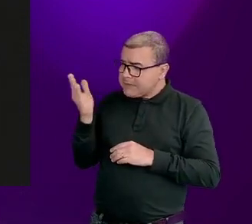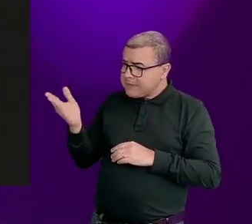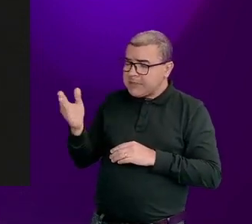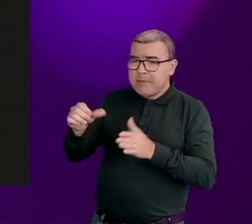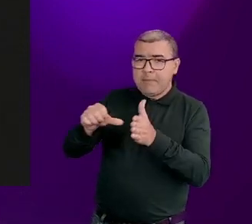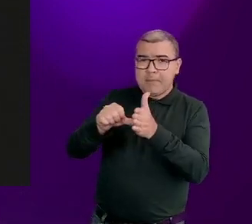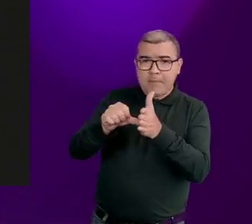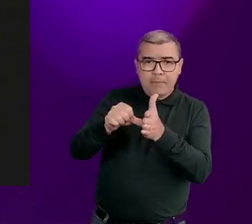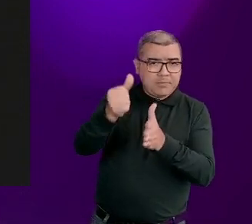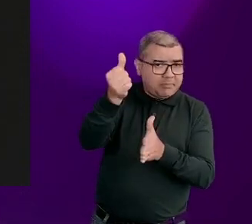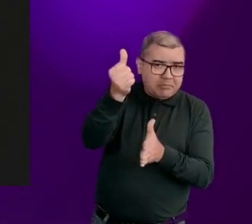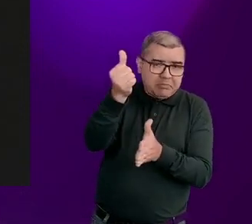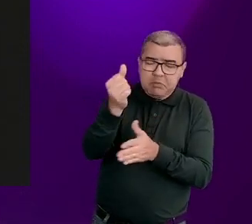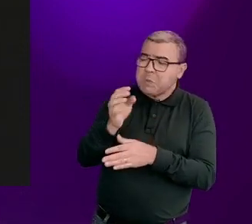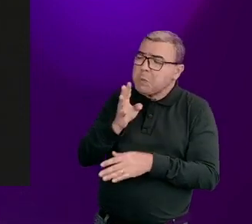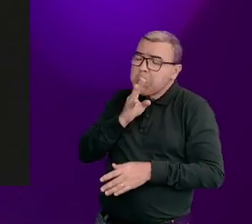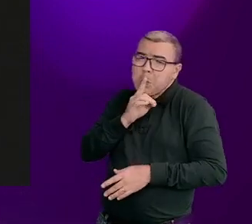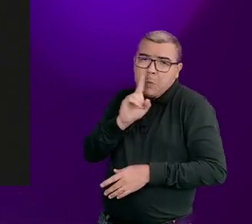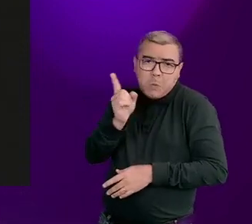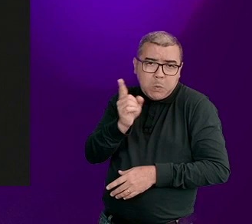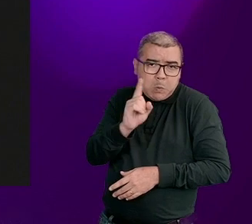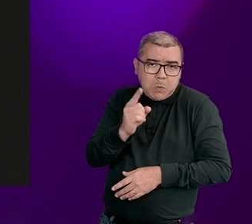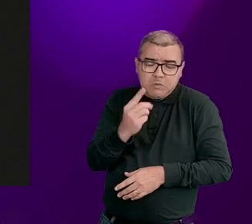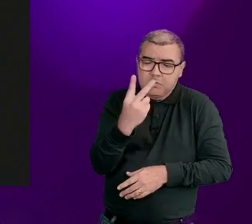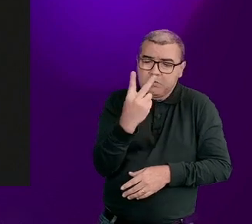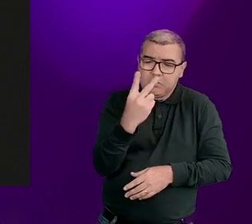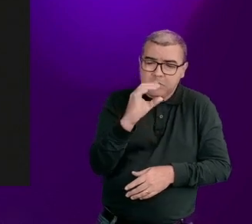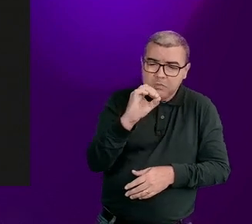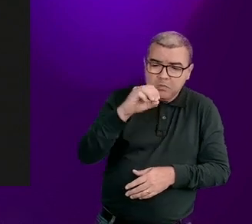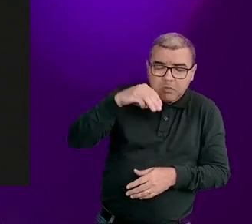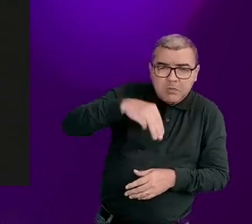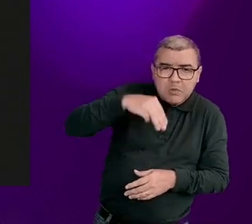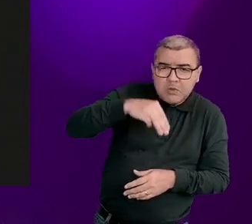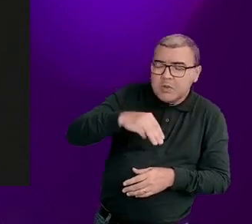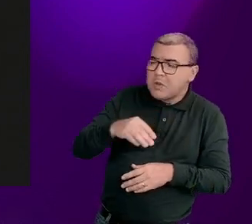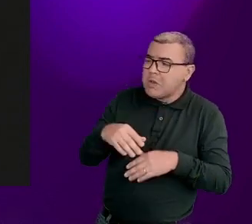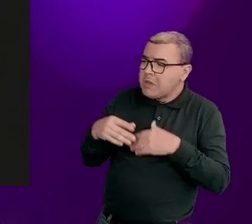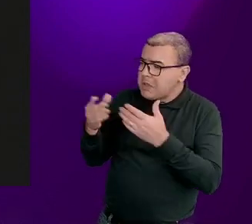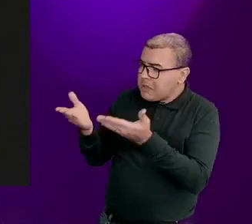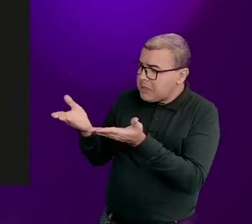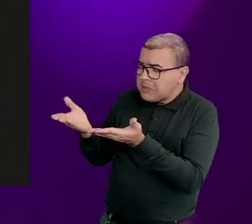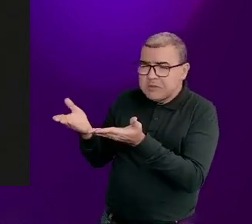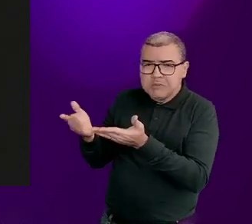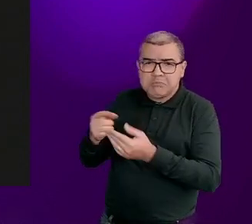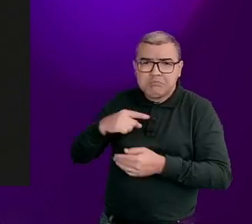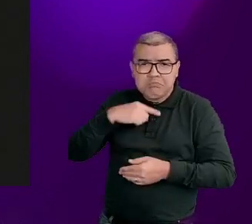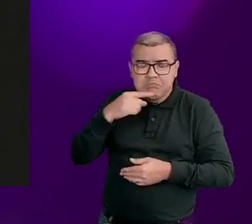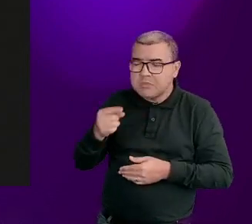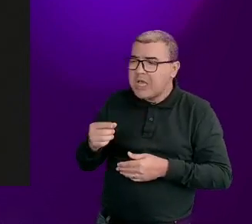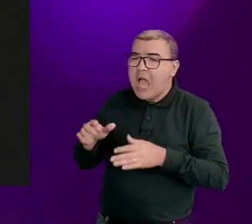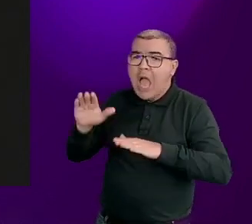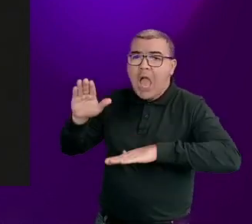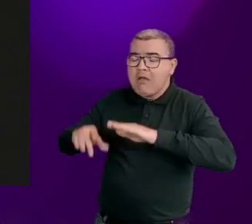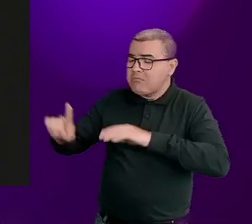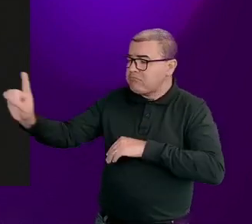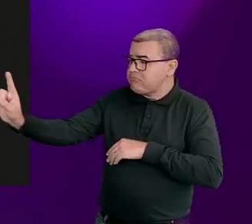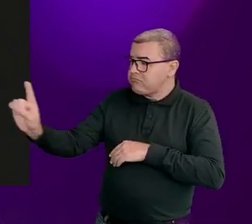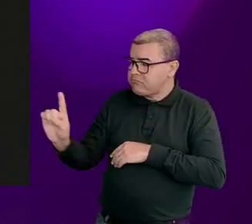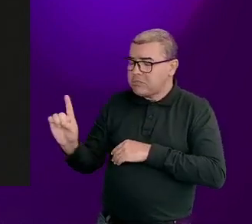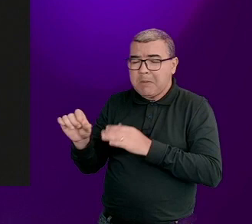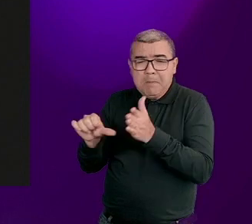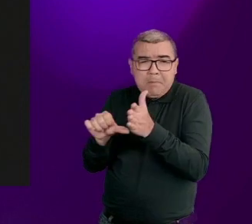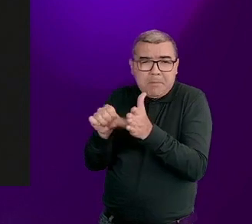de primeira vez, como eu vou atender depois dessa aula, e eu sei que é um caso complexo, né? São aqueles pacientes que chegam com